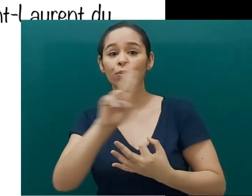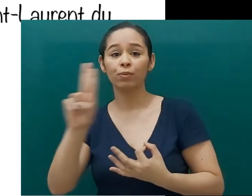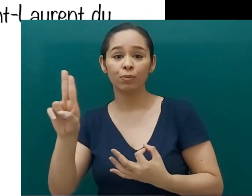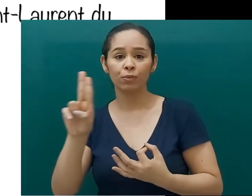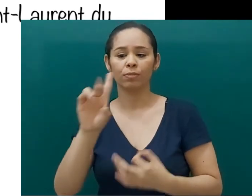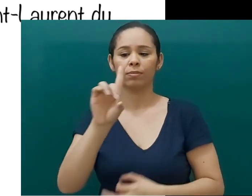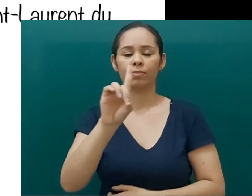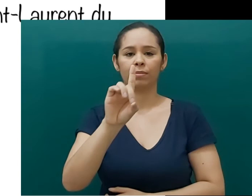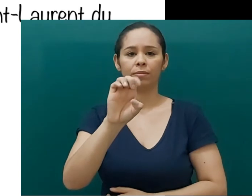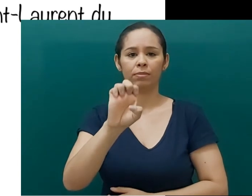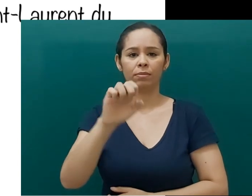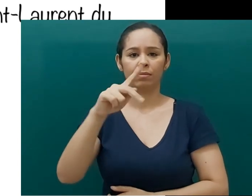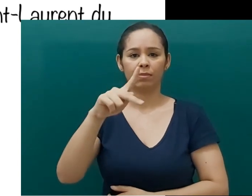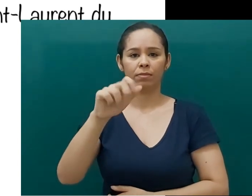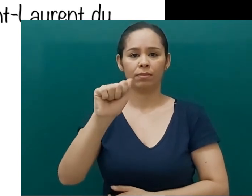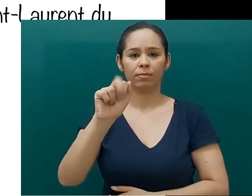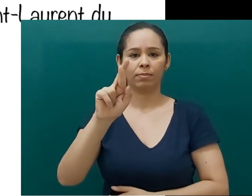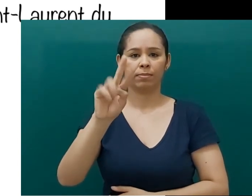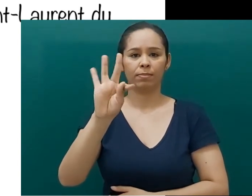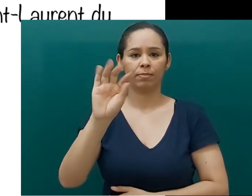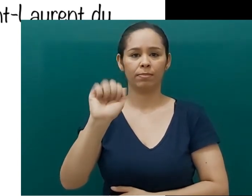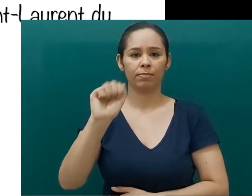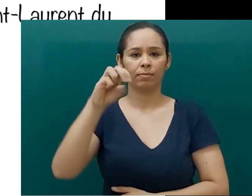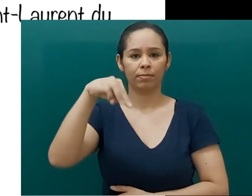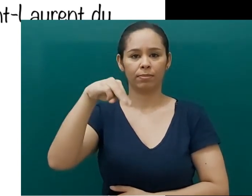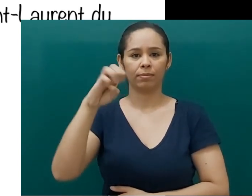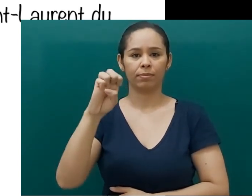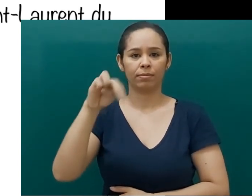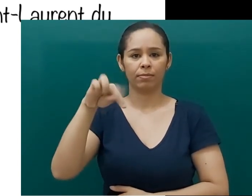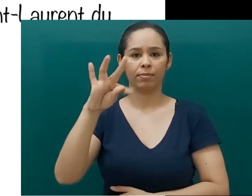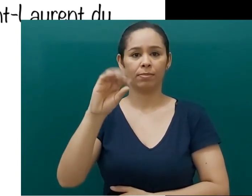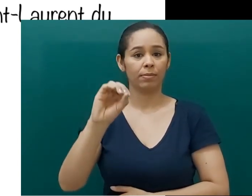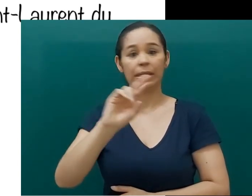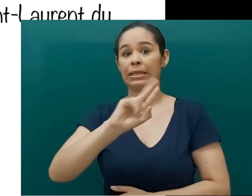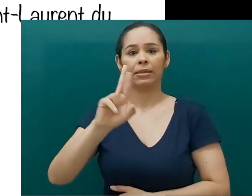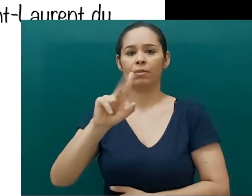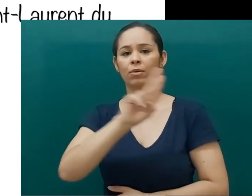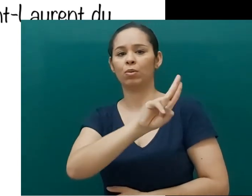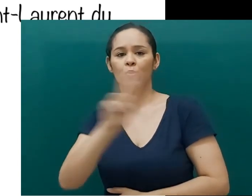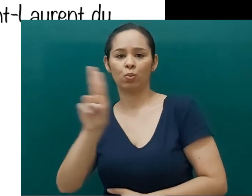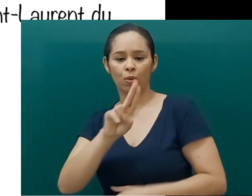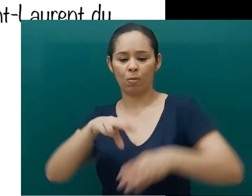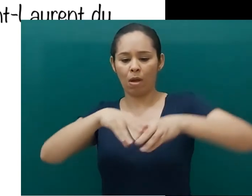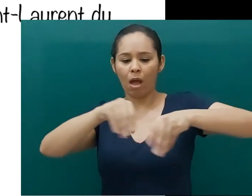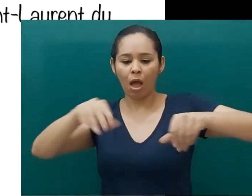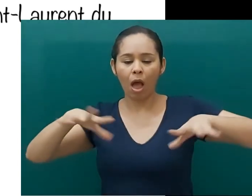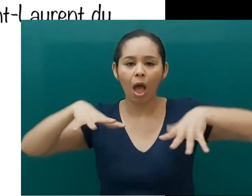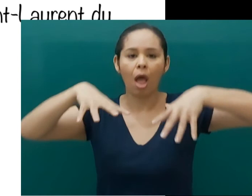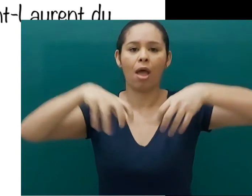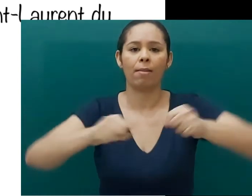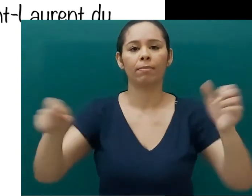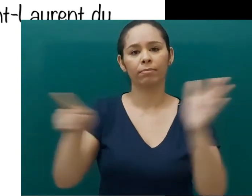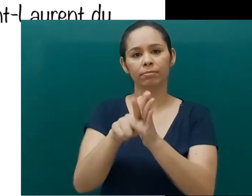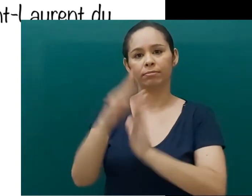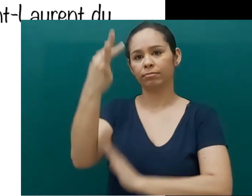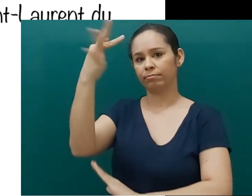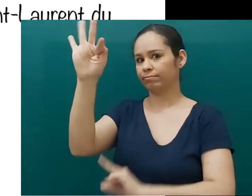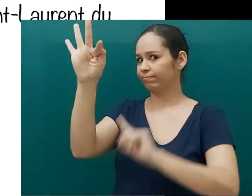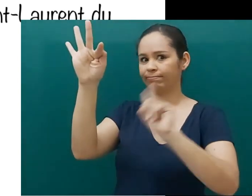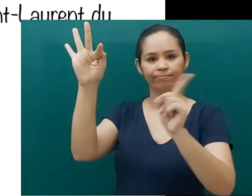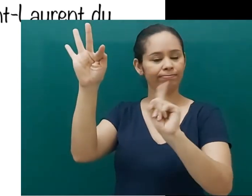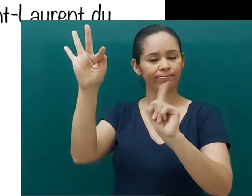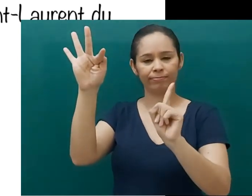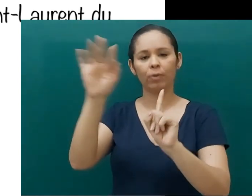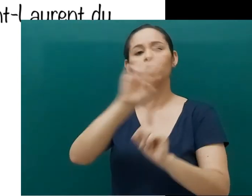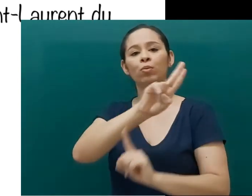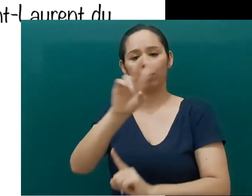assim, departamento, né? A Guiana Francesa não é mais chamada de colônia da França, né?